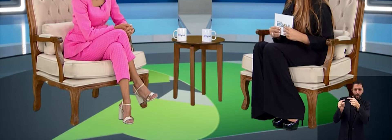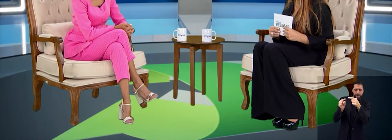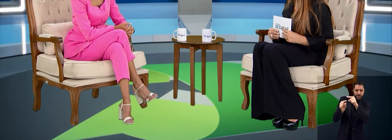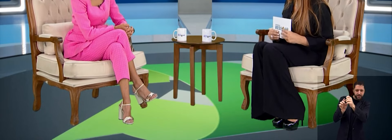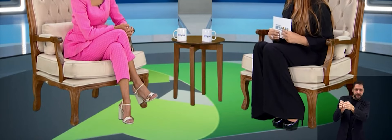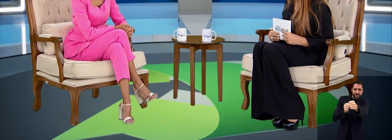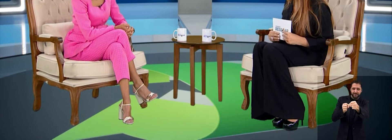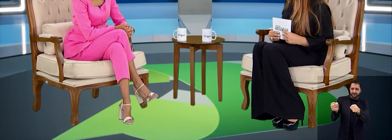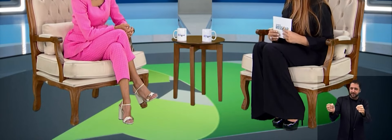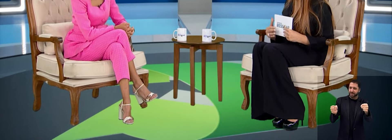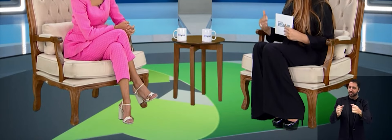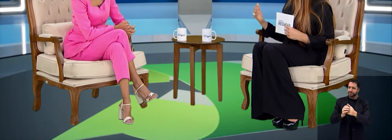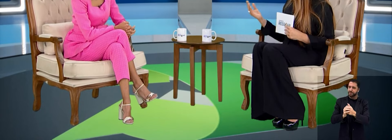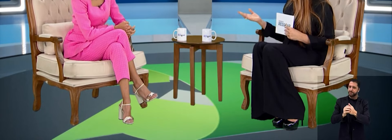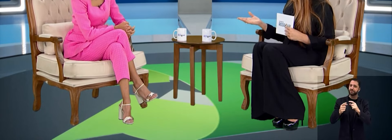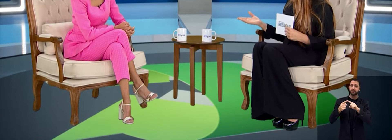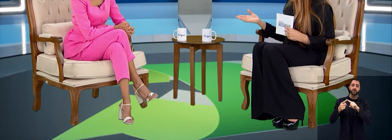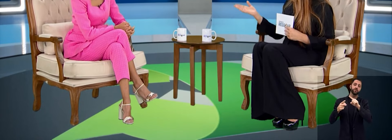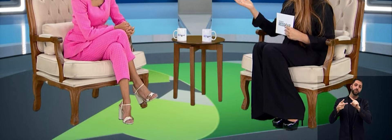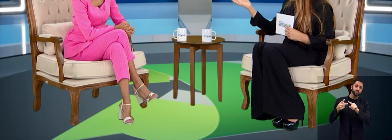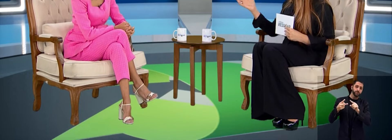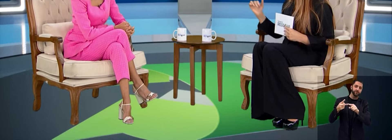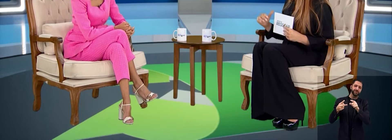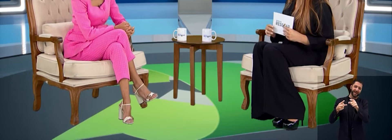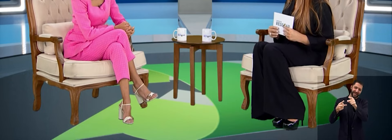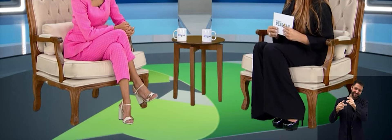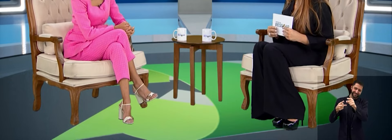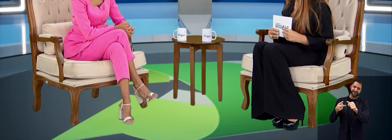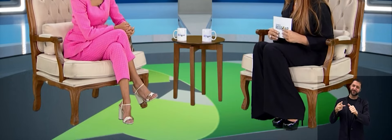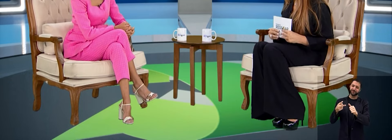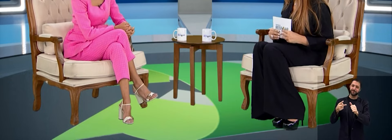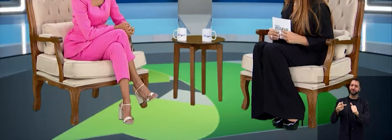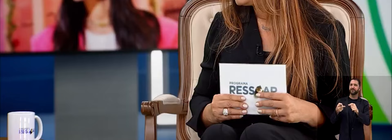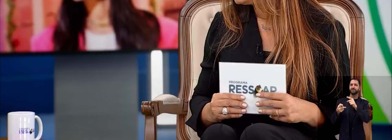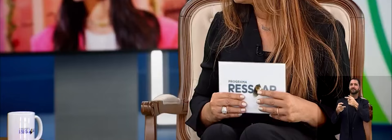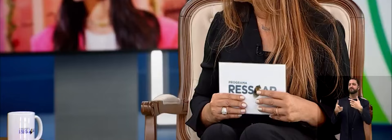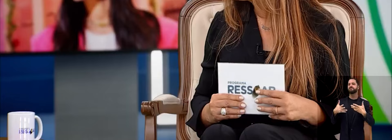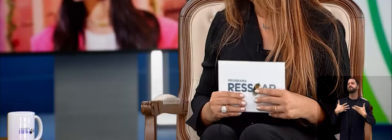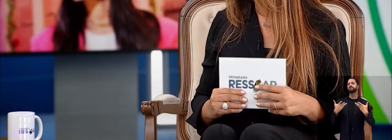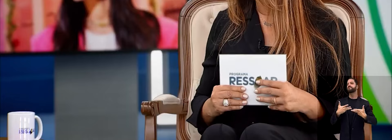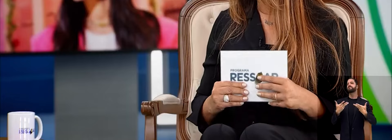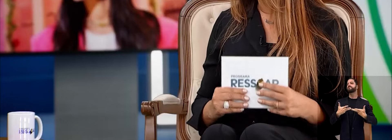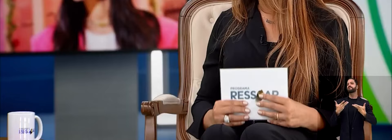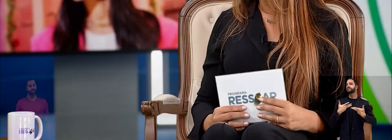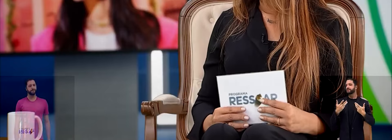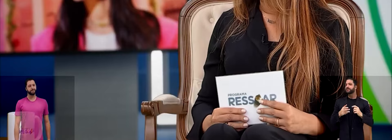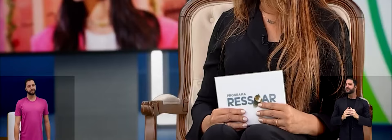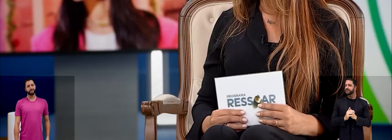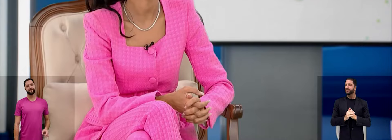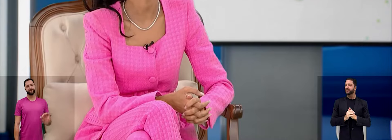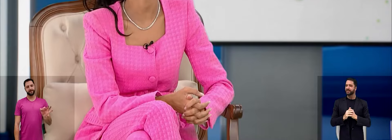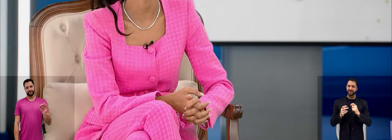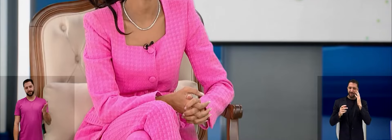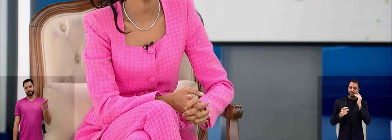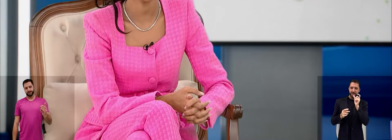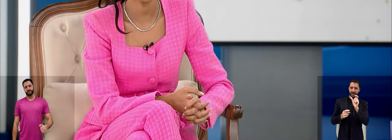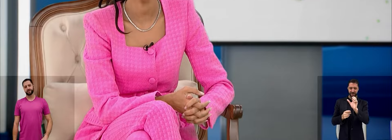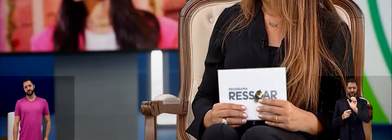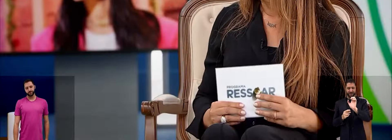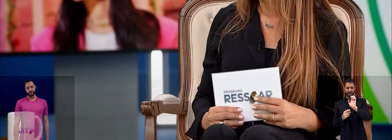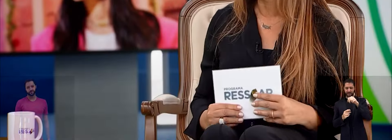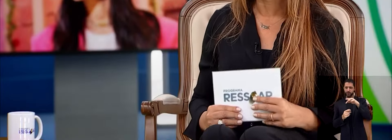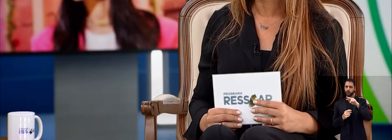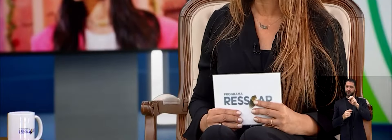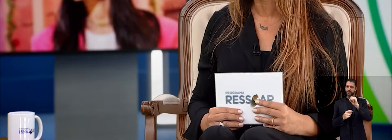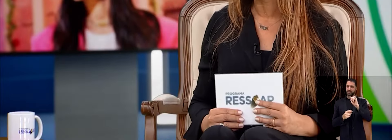naquilo e fazer bem. E o outro é justamente esse, né? De você ter entusiasmo. Exato. Você